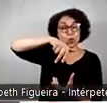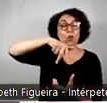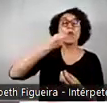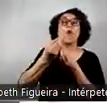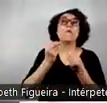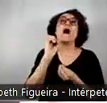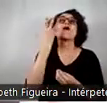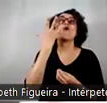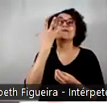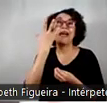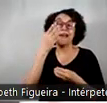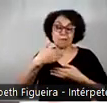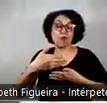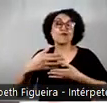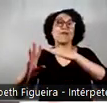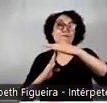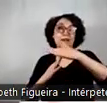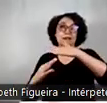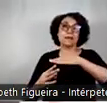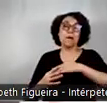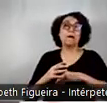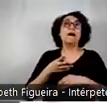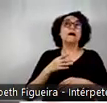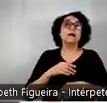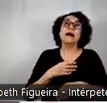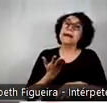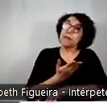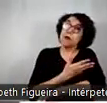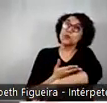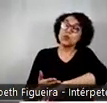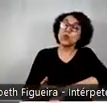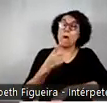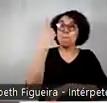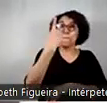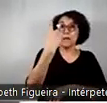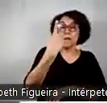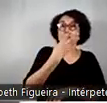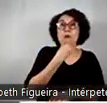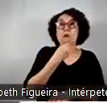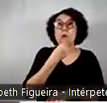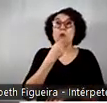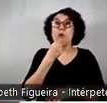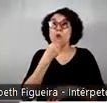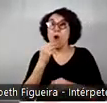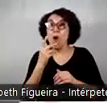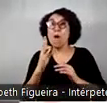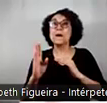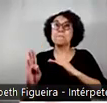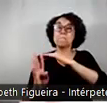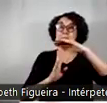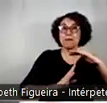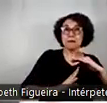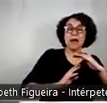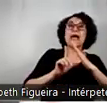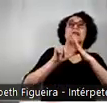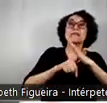né, a família, né, com os filhos, para nesse processo desse fluxo migratório. Hoje a gente tem, né, um